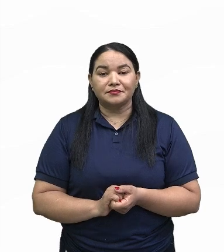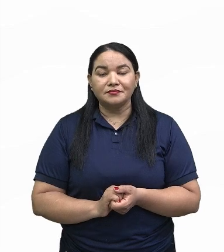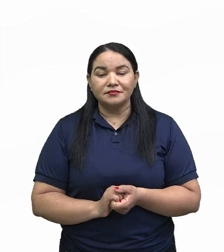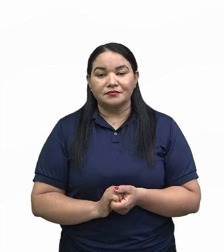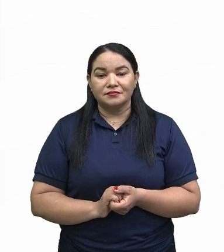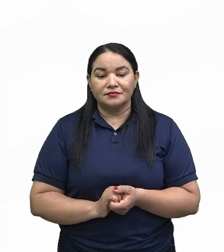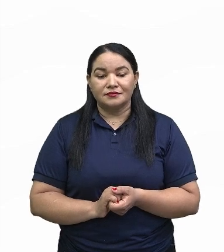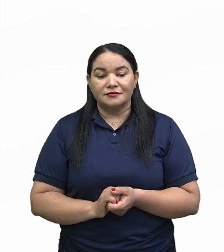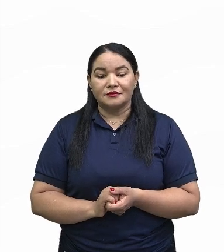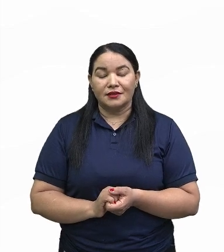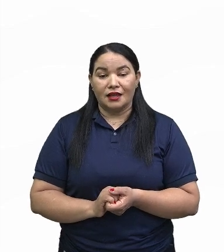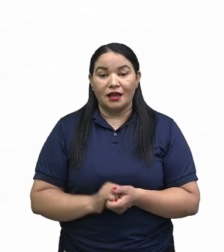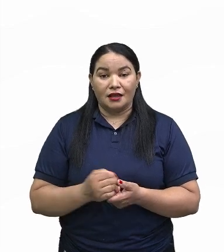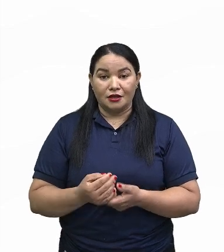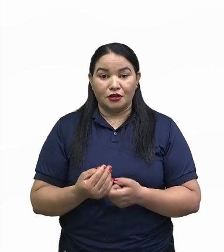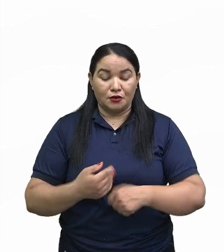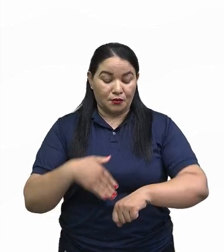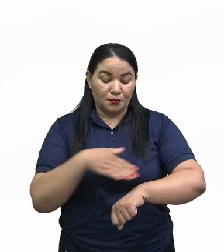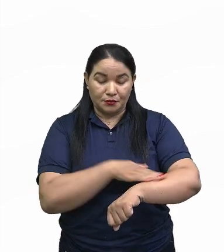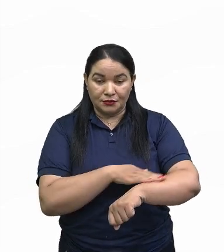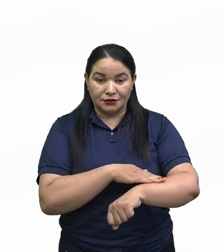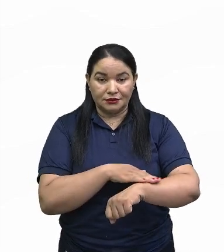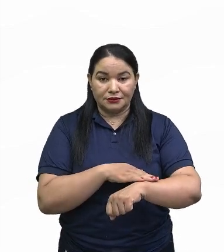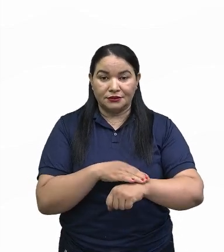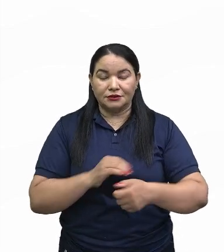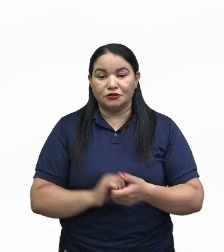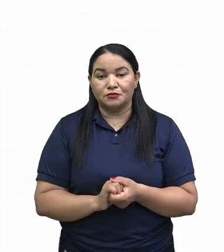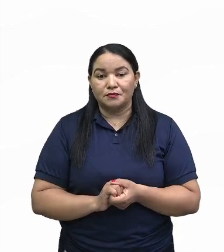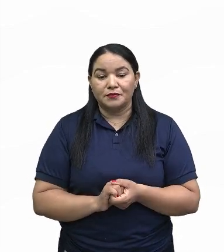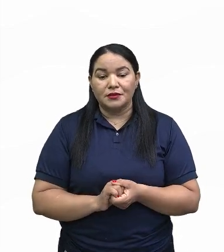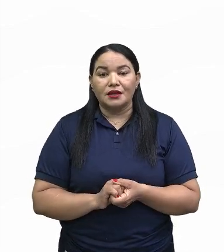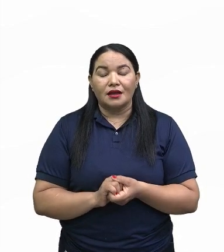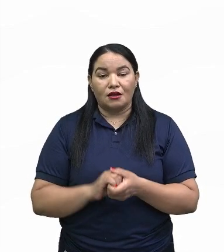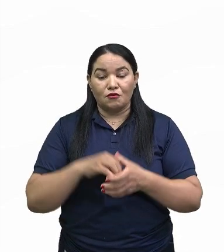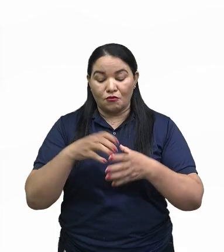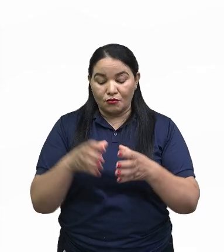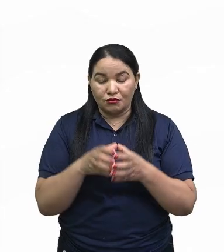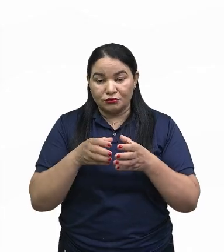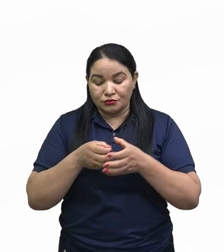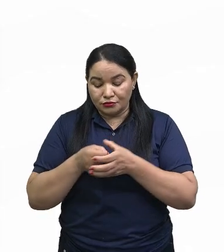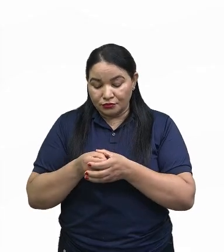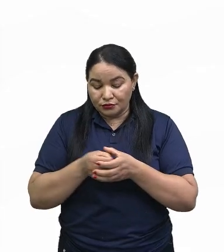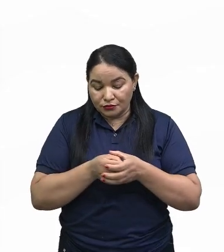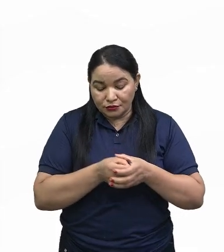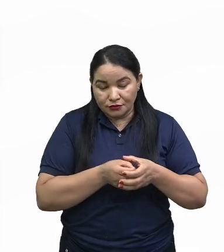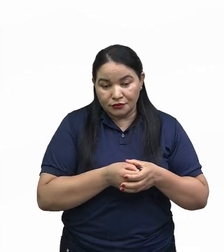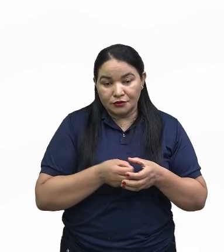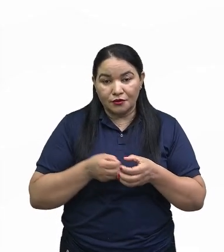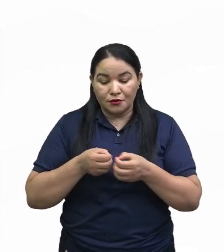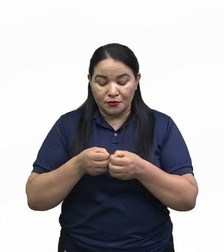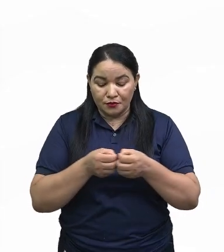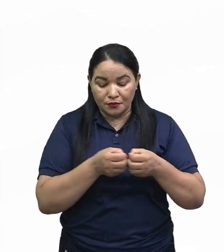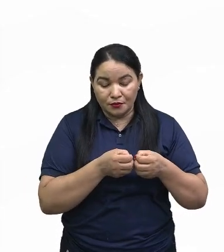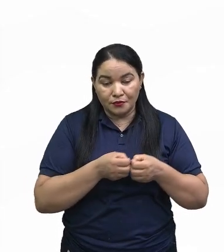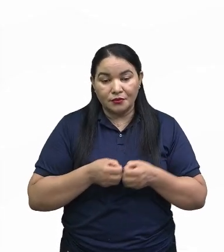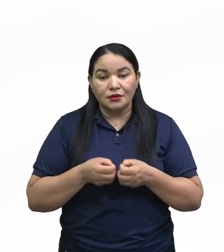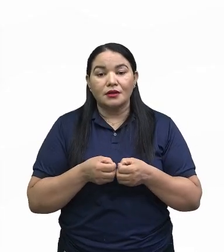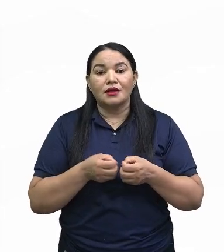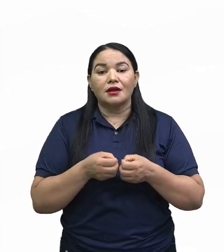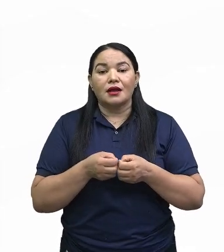observar. E esse tecido, ele vai, como a gente já viu, ele é um conjunto de células, ele vai revestir